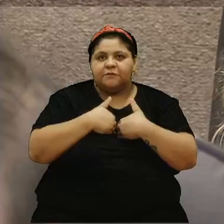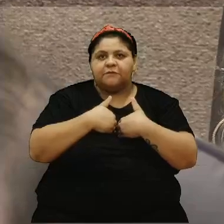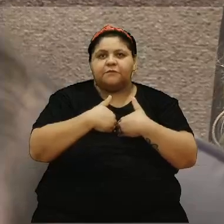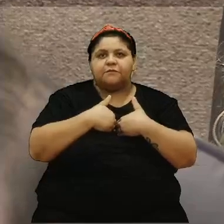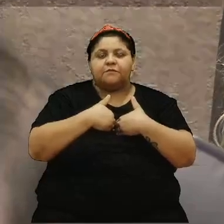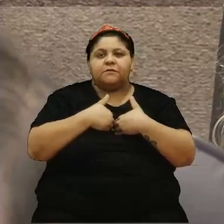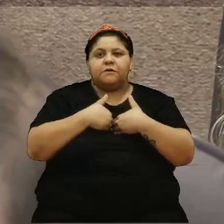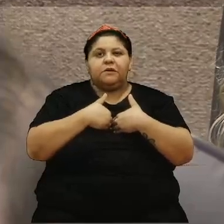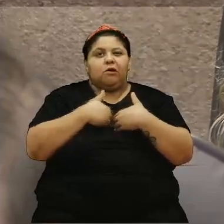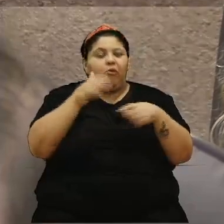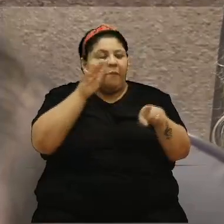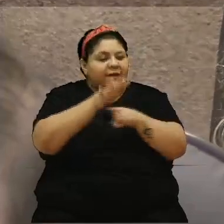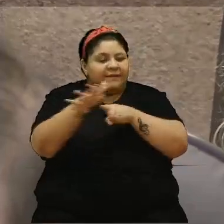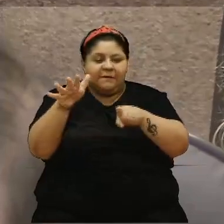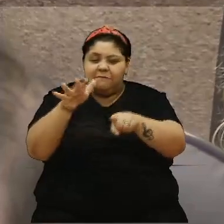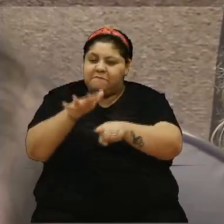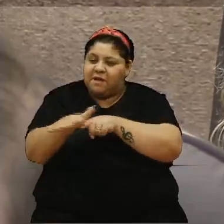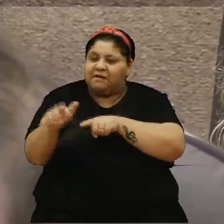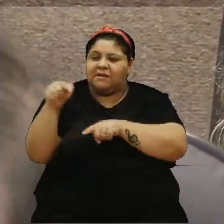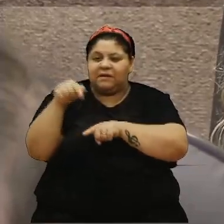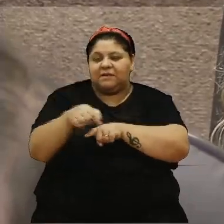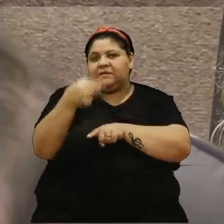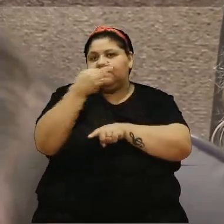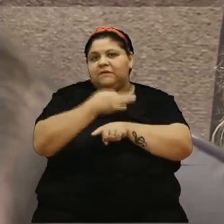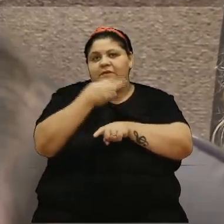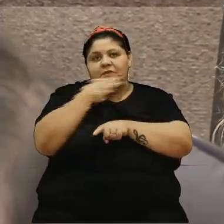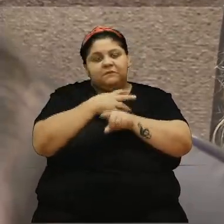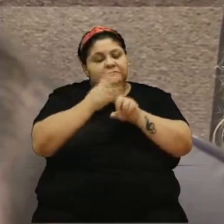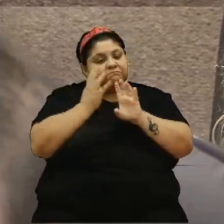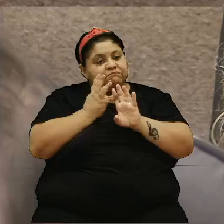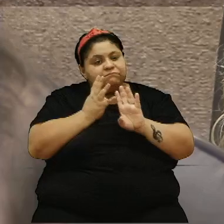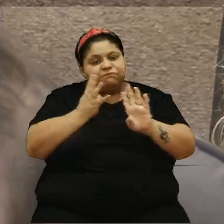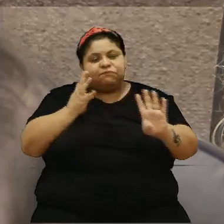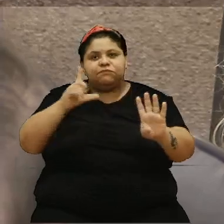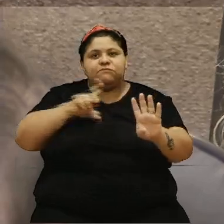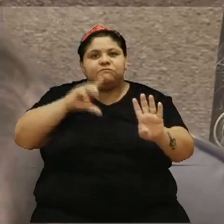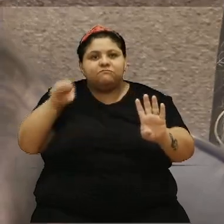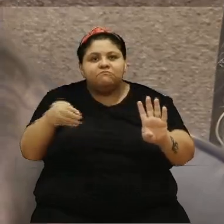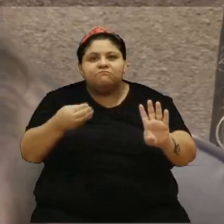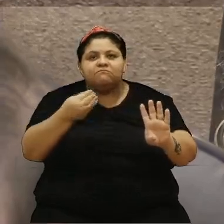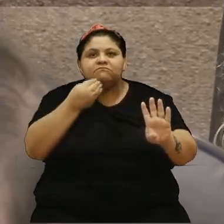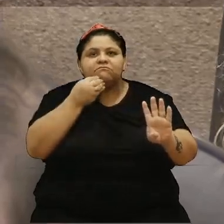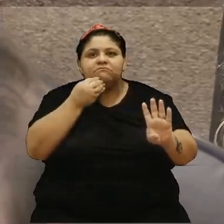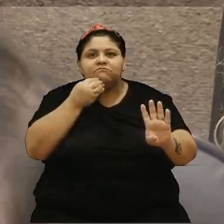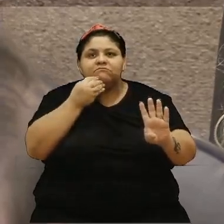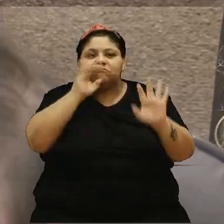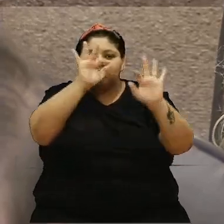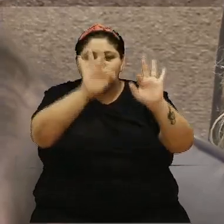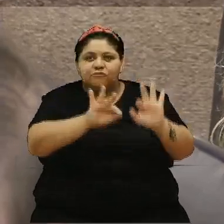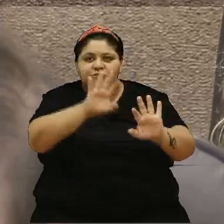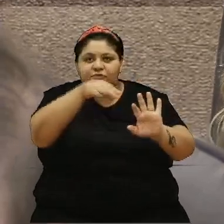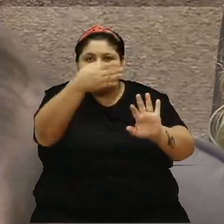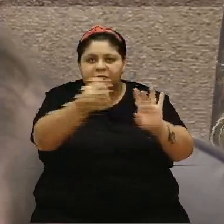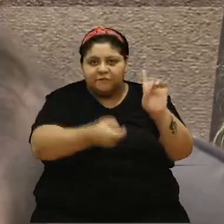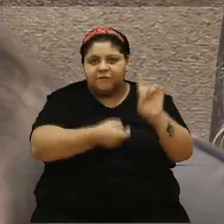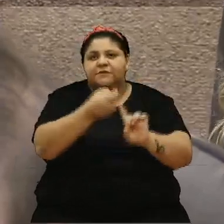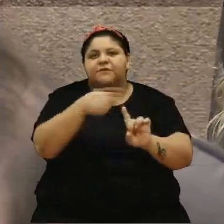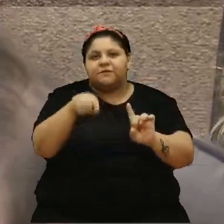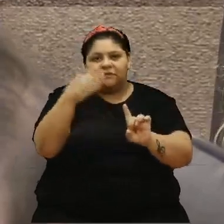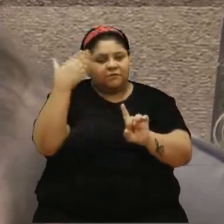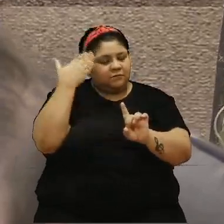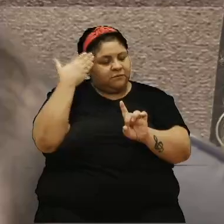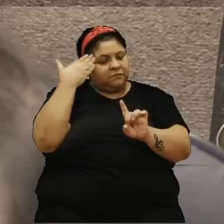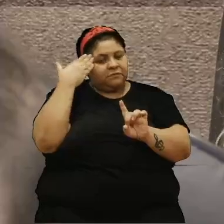que está gritante na nossa cidade, e essa fila ter a possibilidade de ser zerada nos próximos meses. A gente sabe que não é